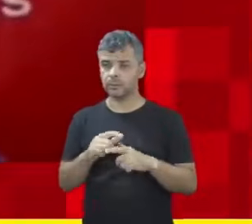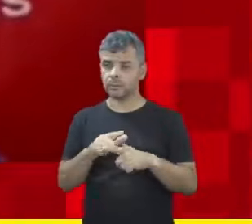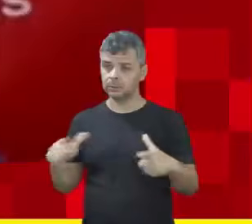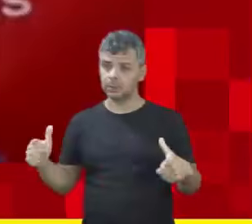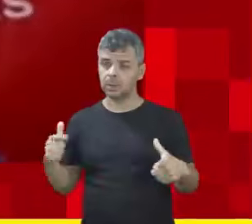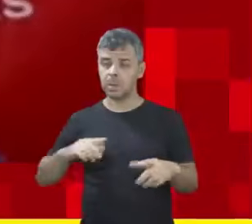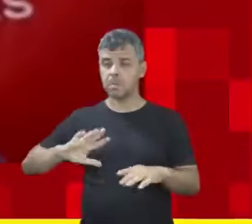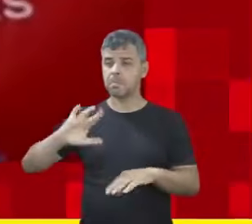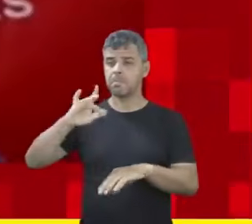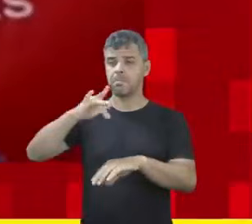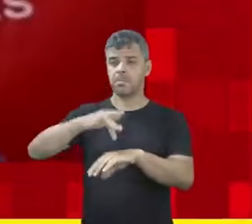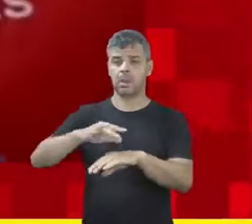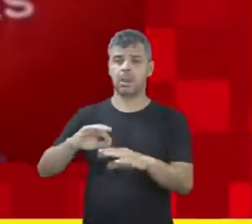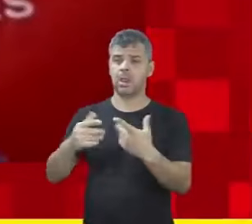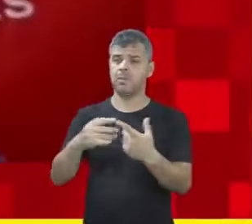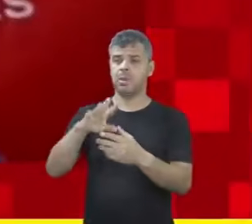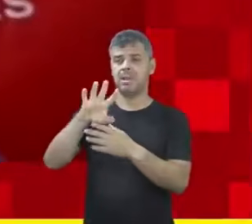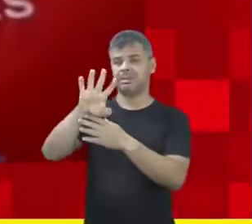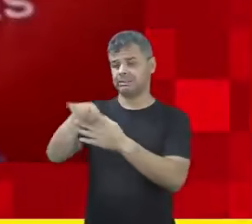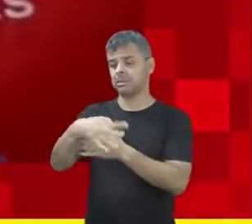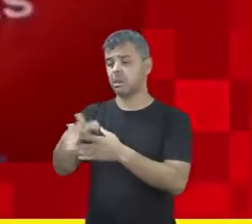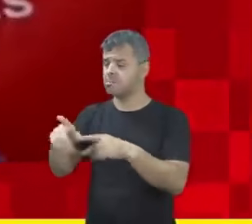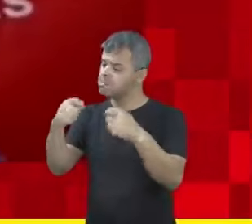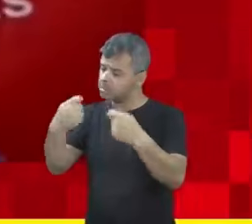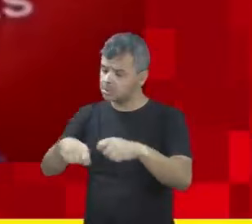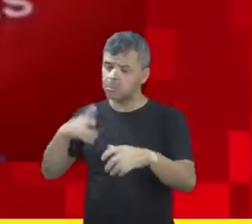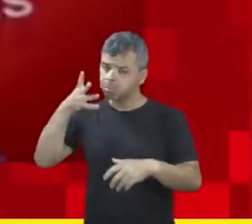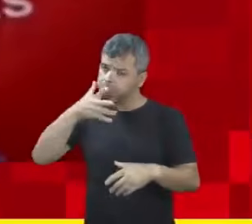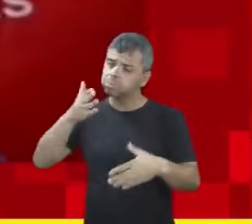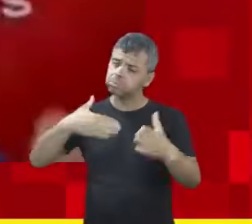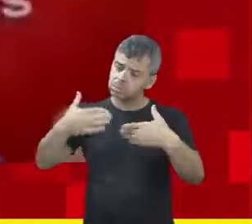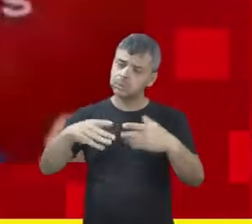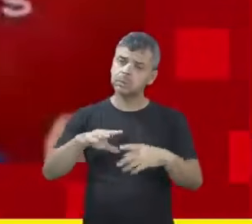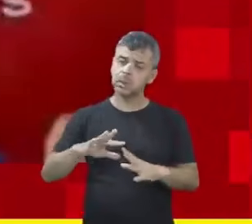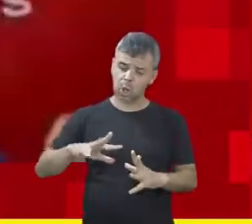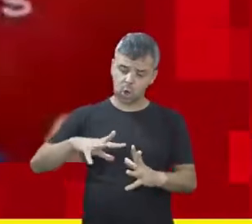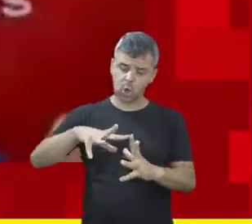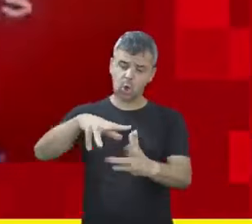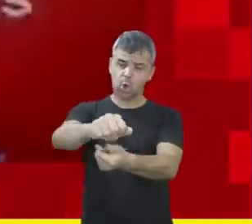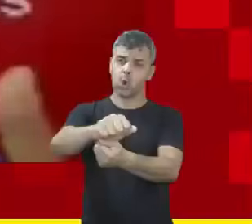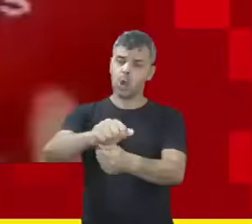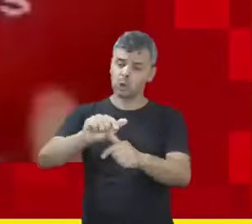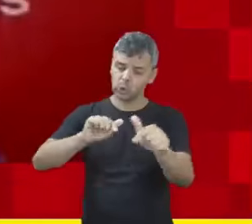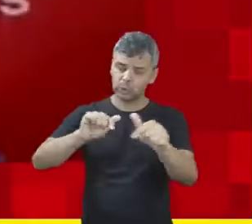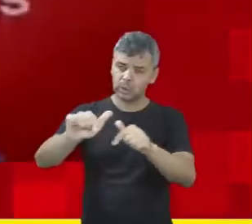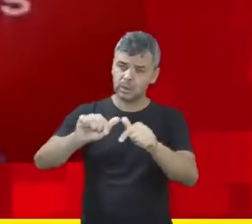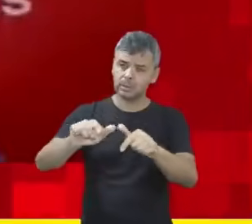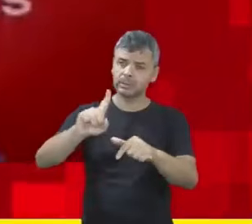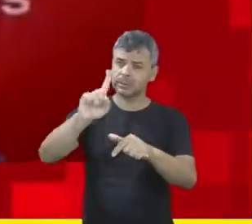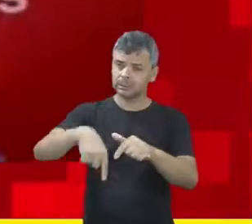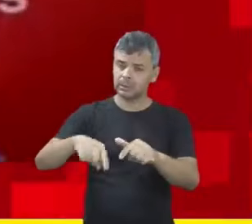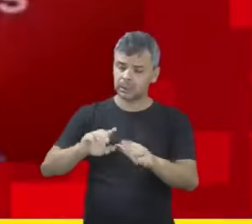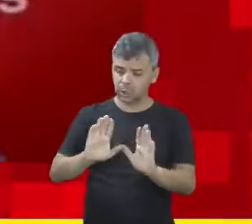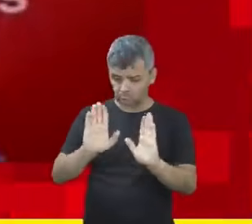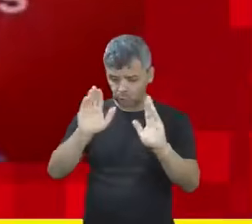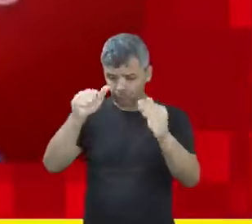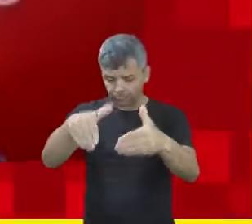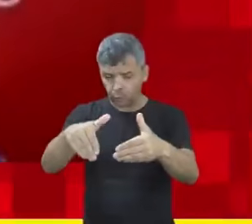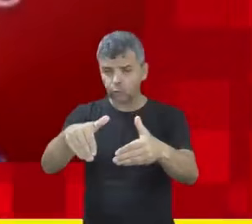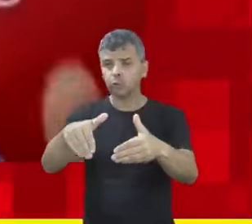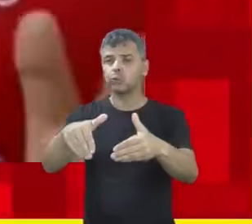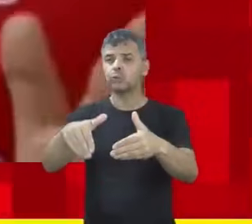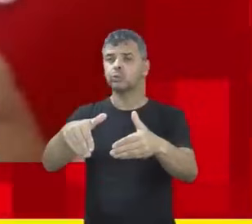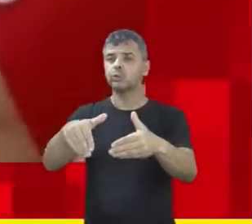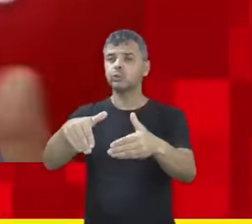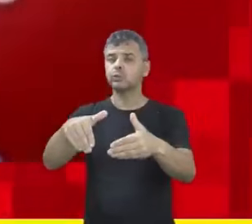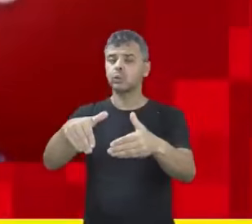absurdas, a gente precisa falar sobre escala de trabalho, sim. Então, o mundo, o mercado, o trabalho tem que estar no centro, sim, das nossas